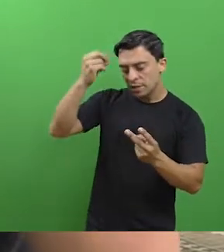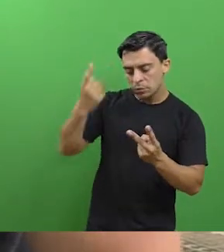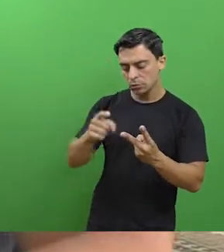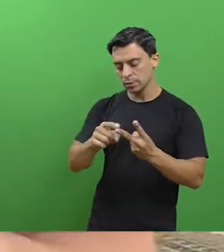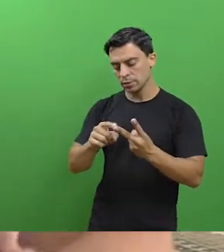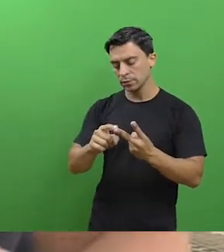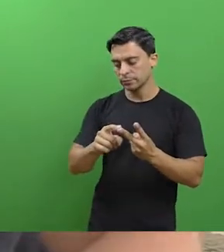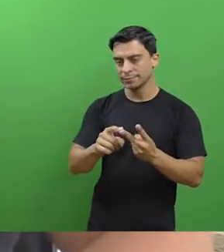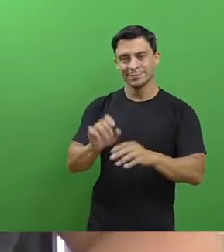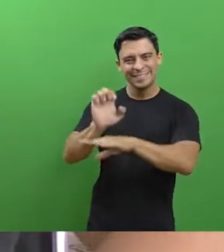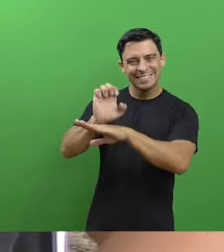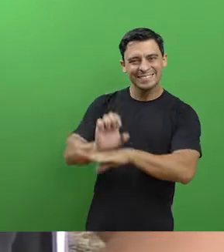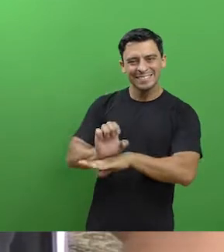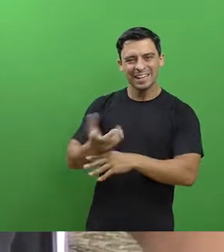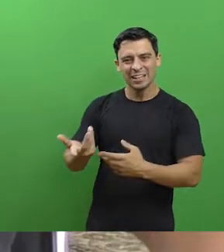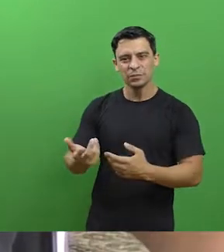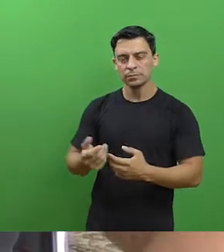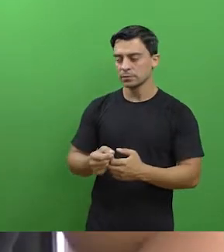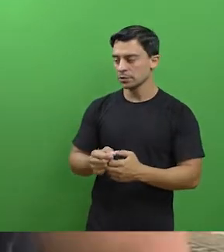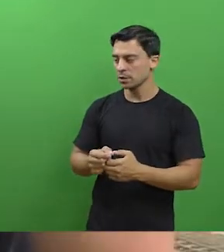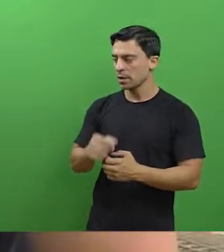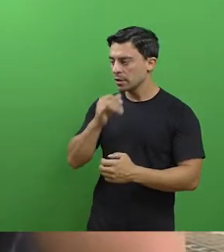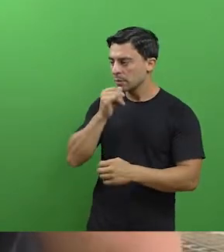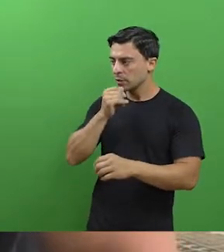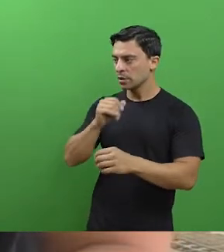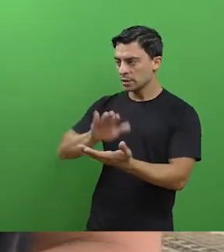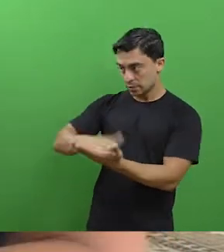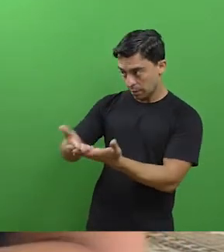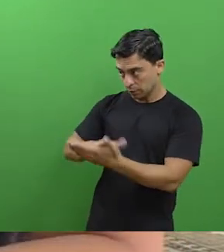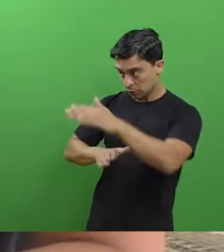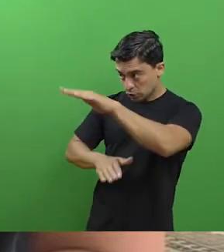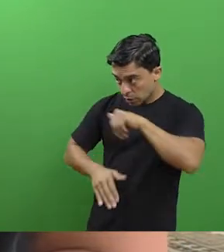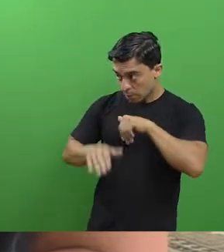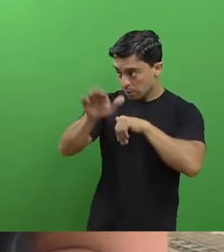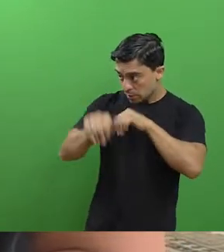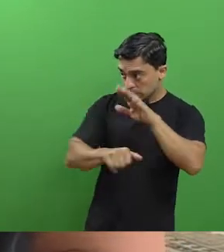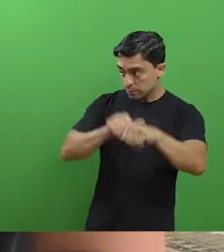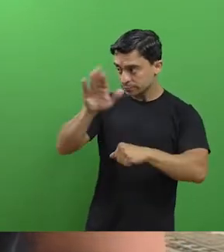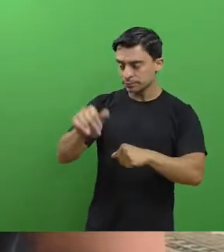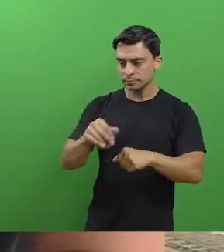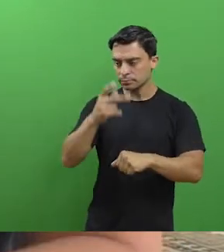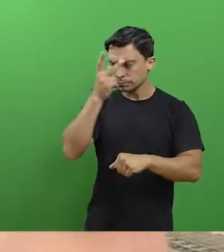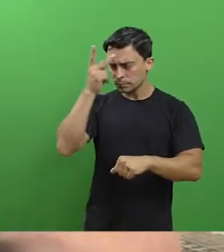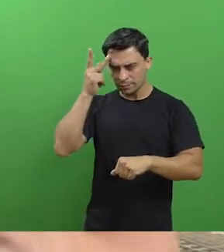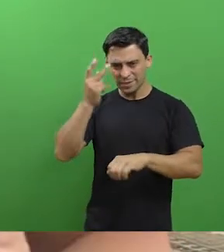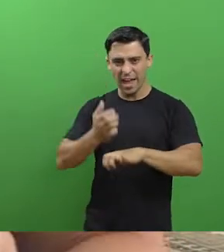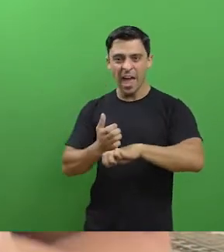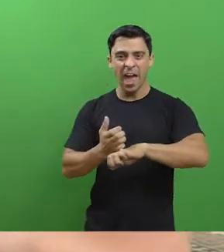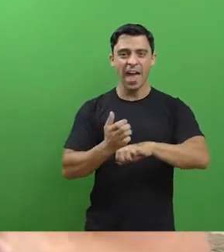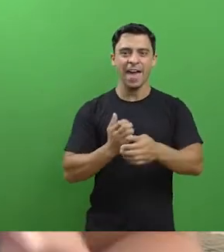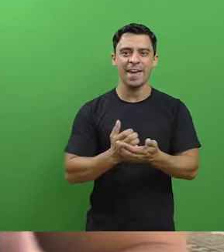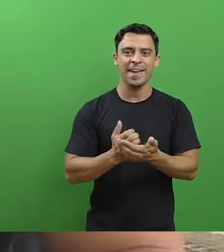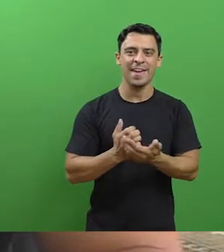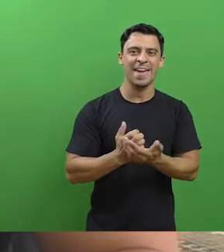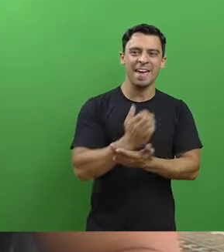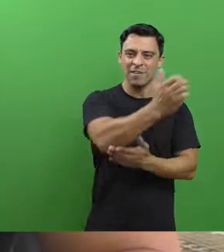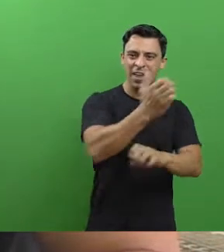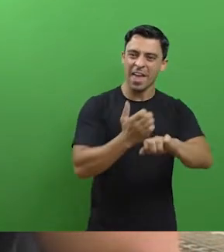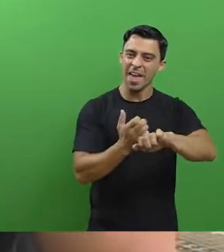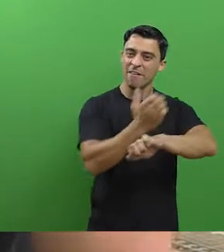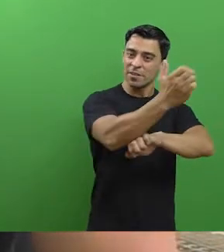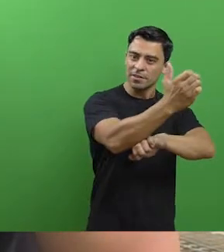de Libras, dependendo da ocasião, né? Então, assim, efetivo não tem. Não tem professor efetivo que fica